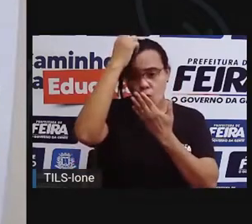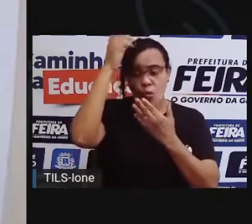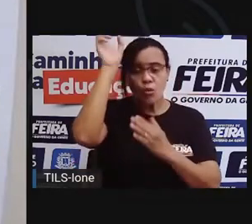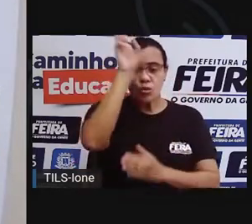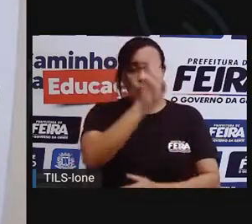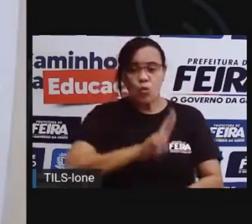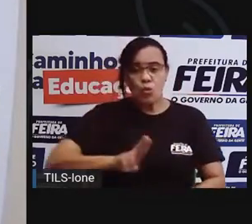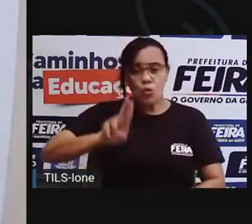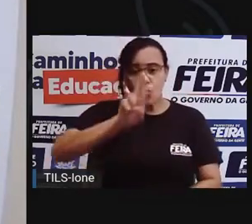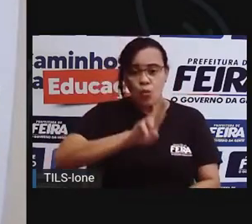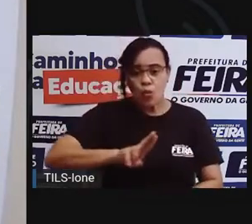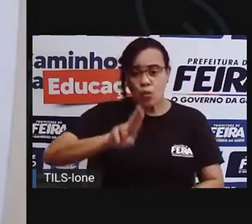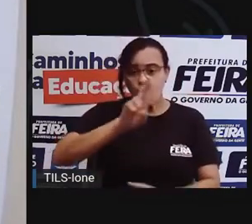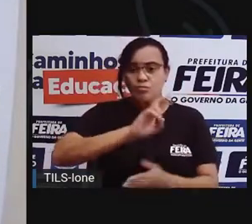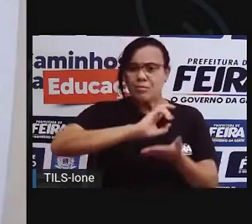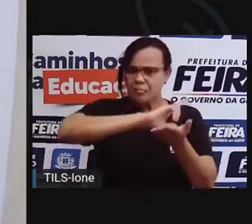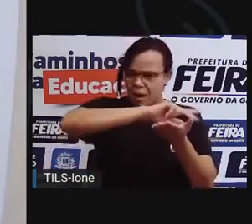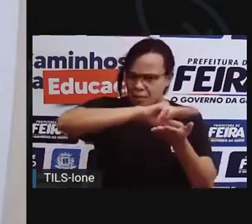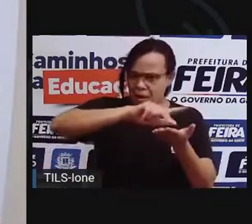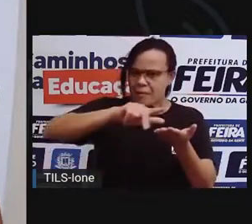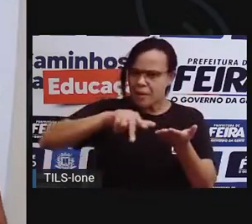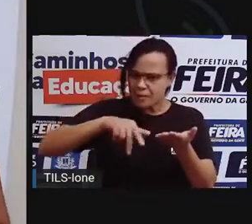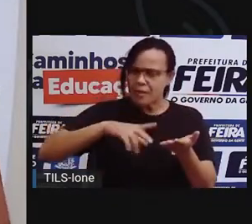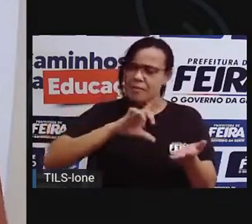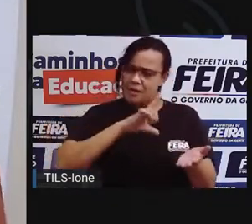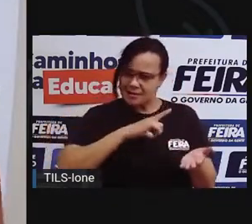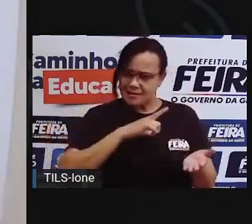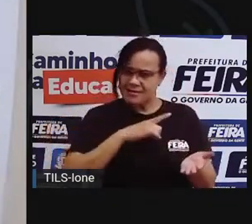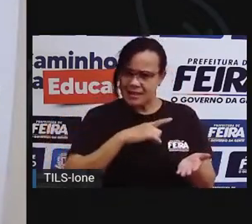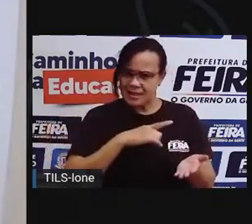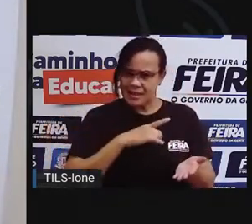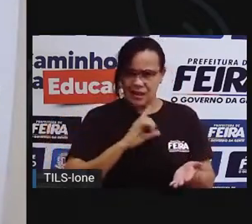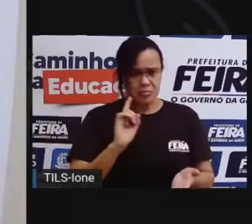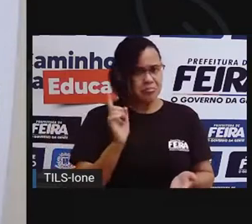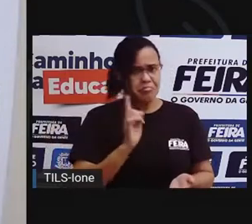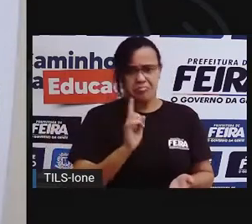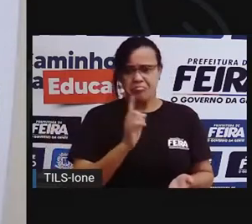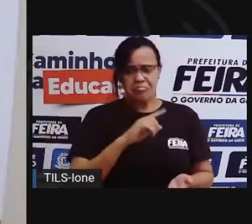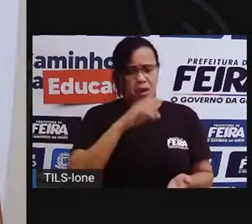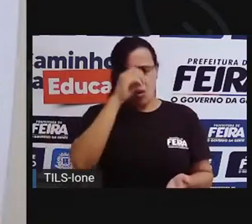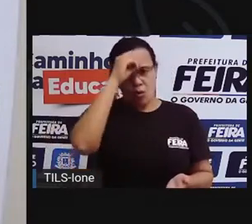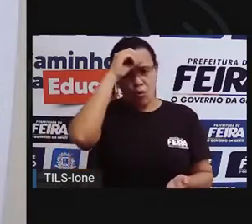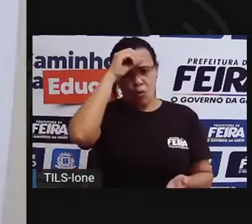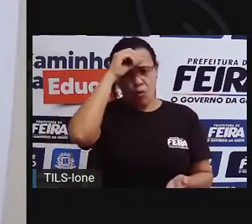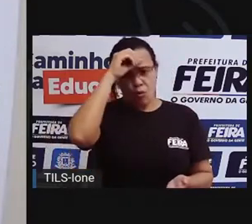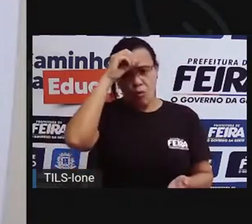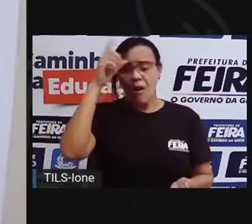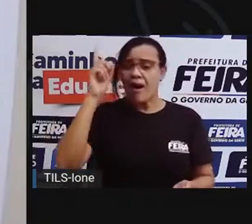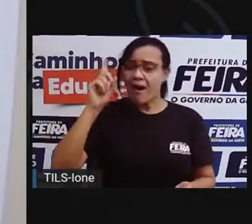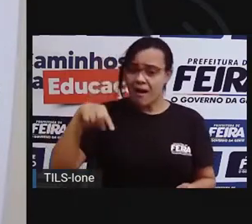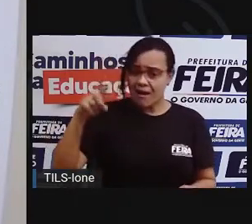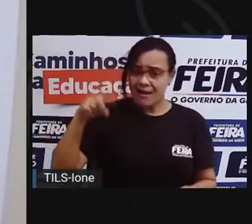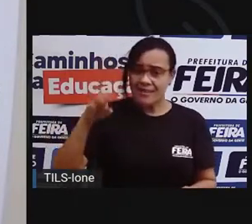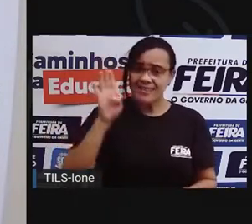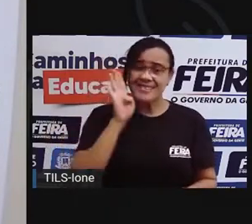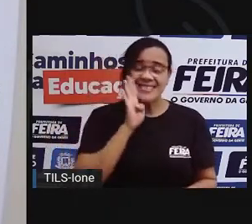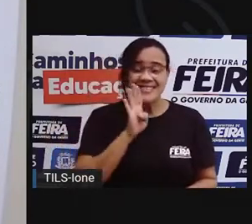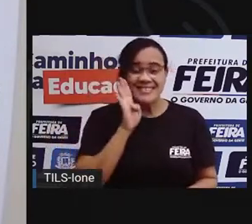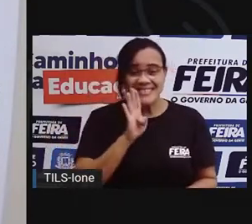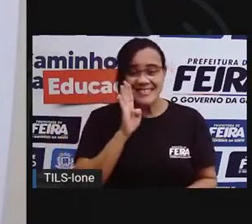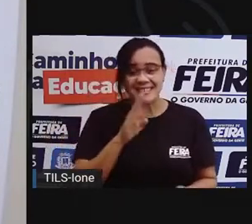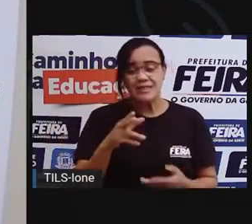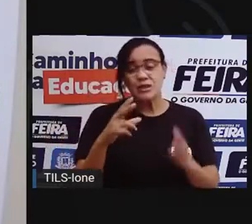utilizavam bastante nos seus rituais? Não. Olha, meninada. Olha que como interessante. Esse é bonito, olha.